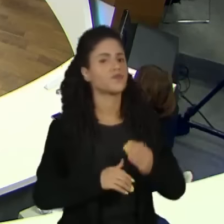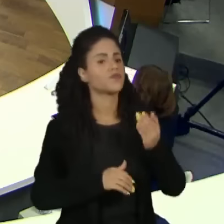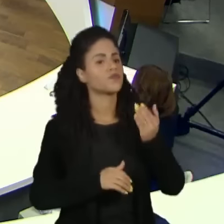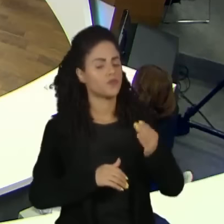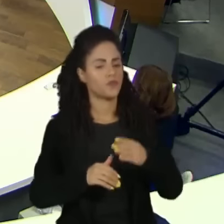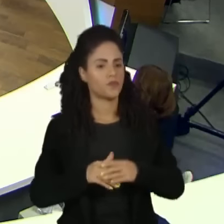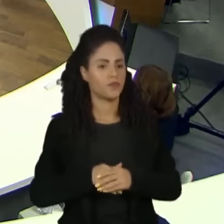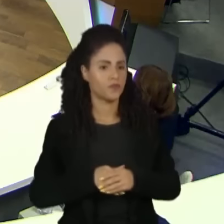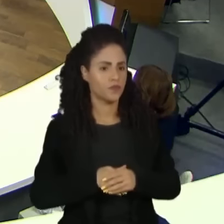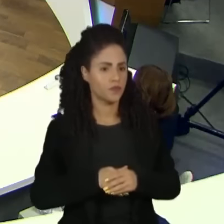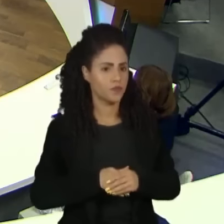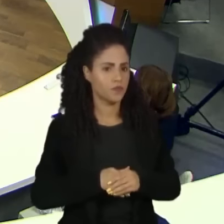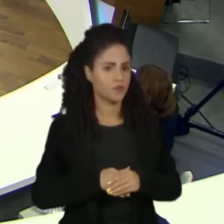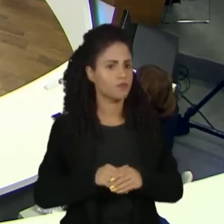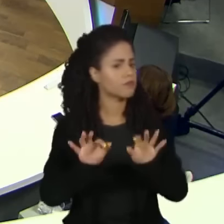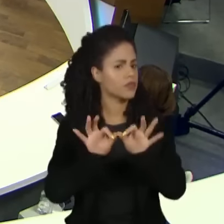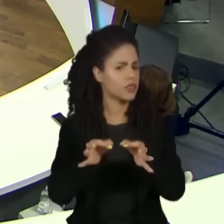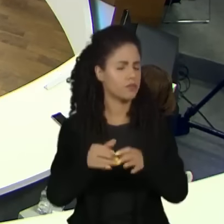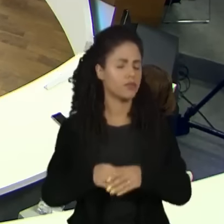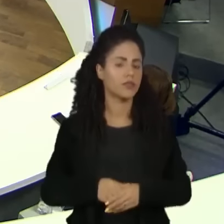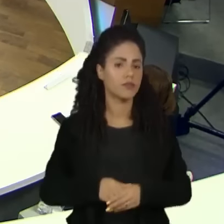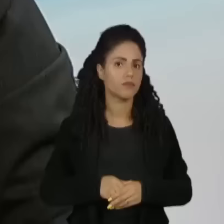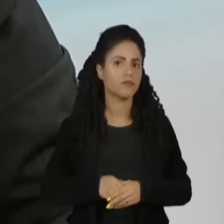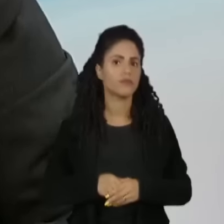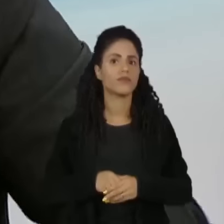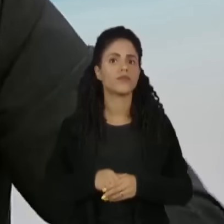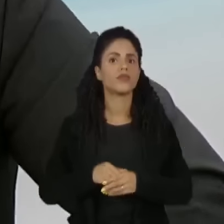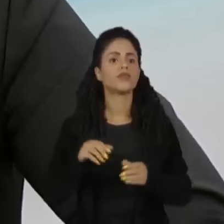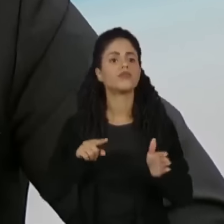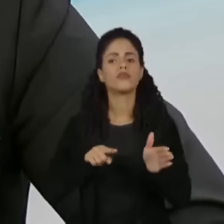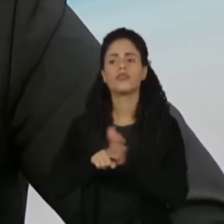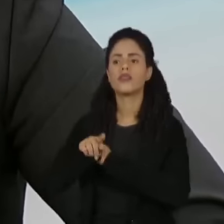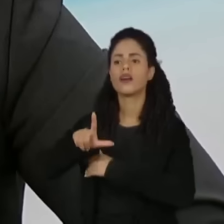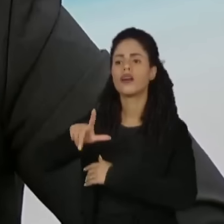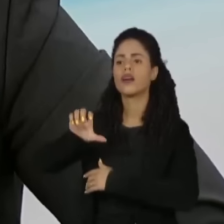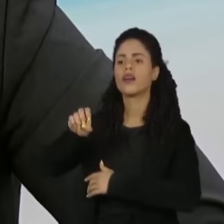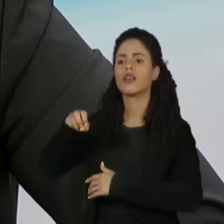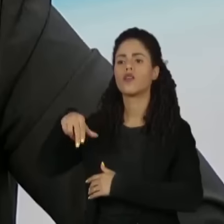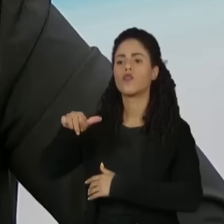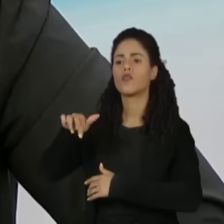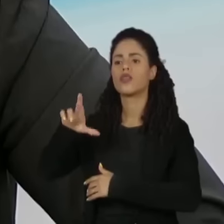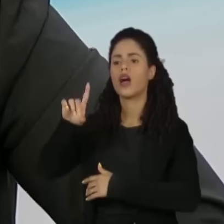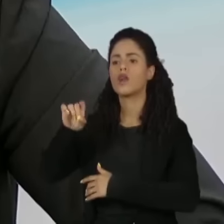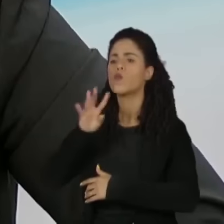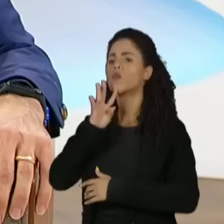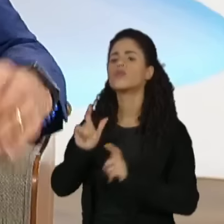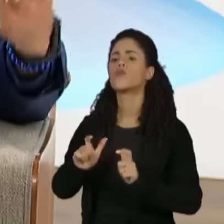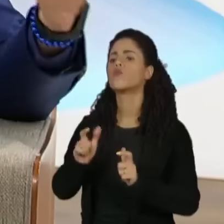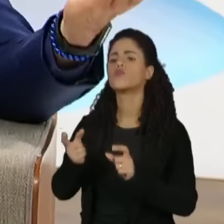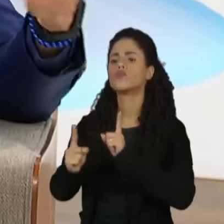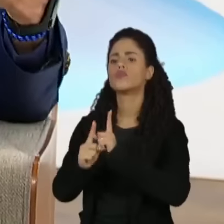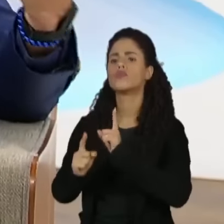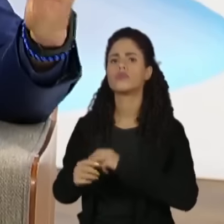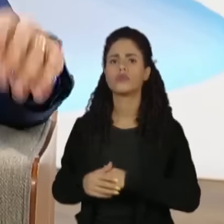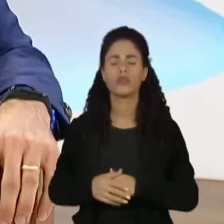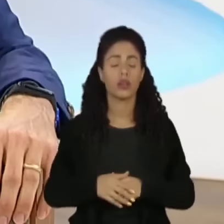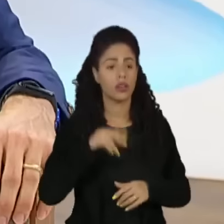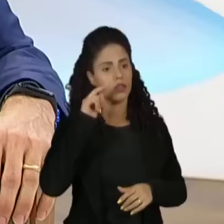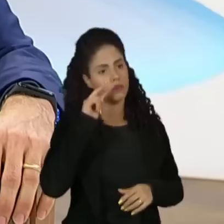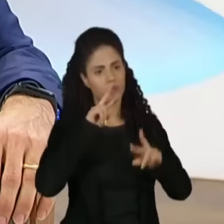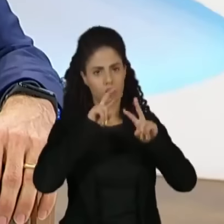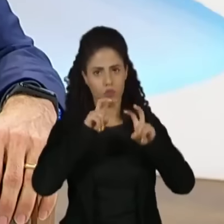Candidato, uma pergunta simples. De onde você conhece o Leonardo Avalanche, que é o presidente do PRTB? Sérgio Lima me viu